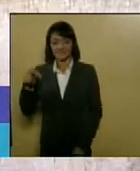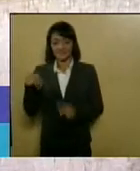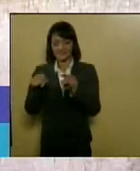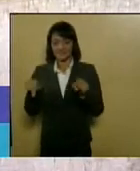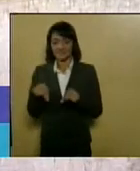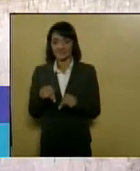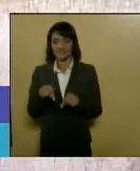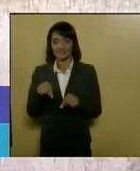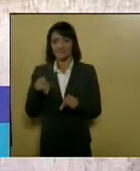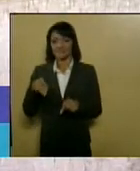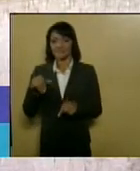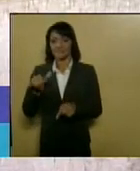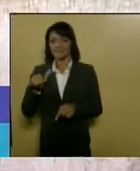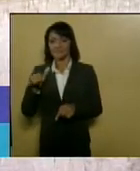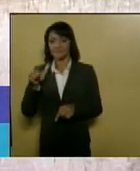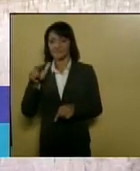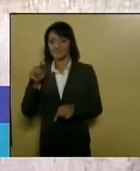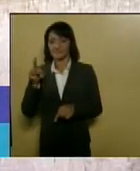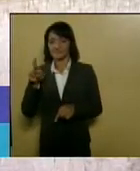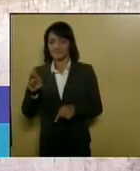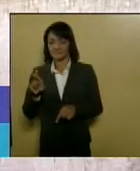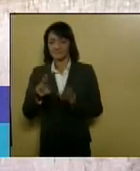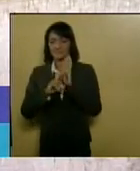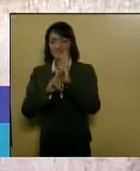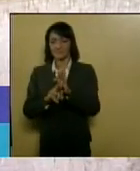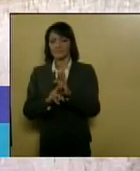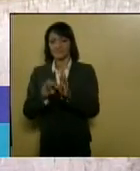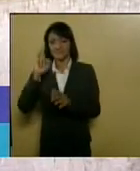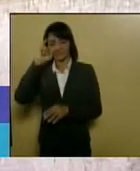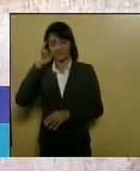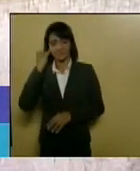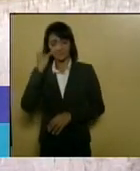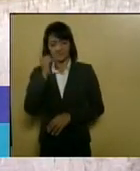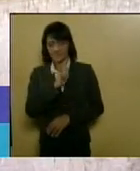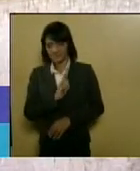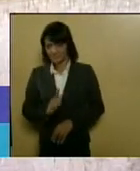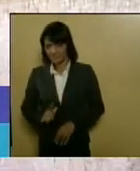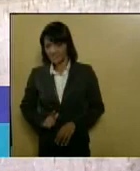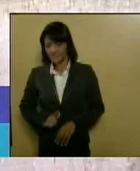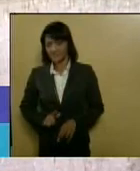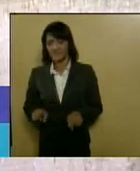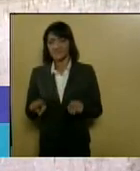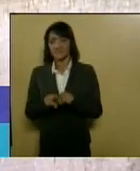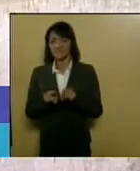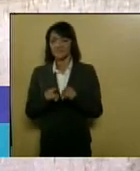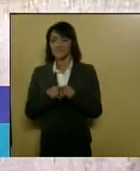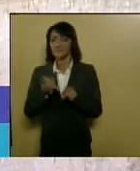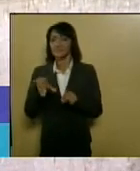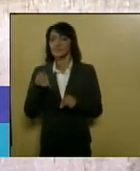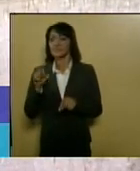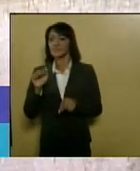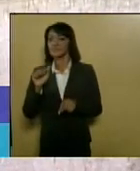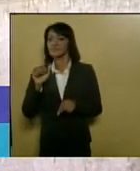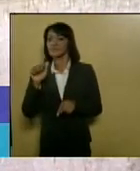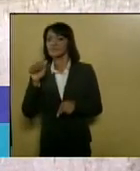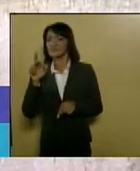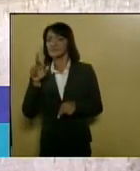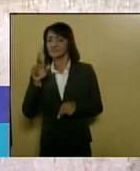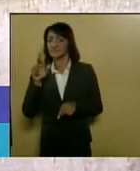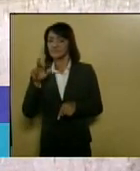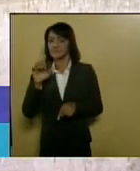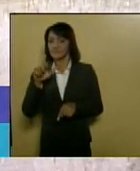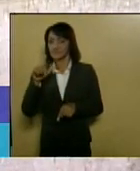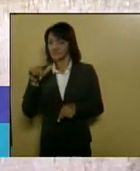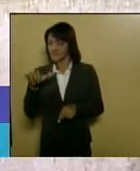representando o Dr. Jackson Barreto, o excelentíssimo senhor general de divisão, o senhor Juarez Alves Pereira Júnior, comandante da